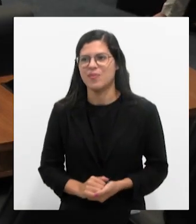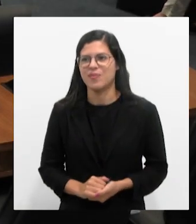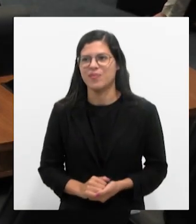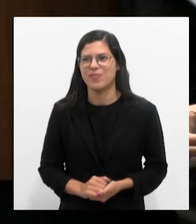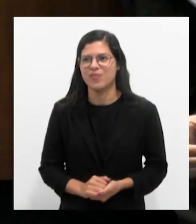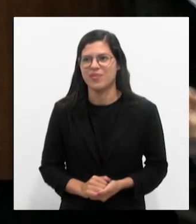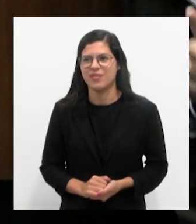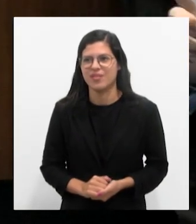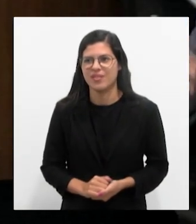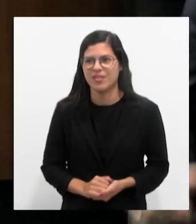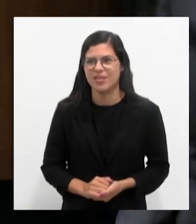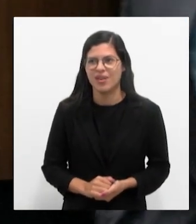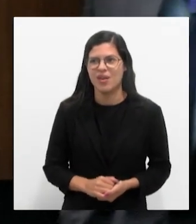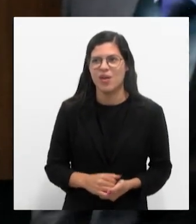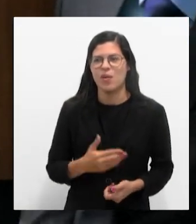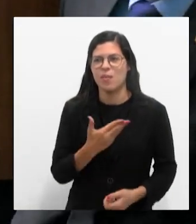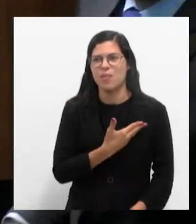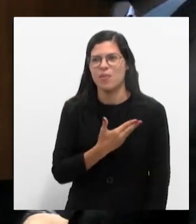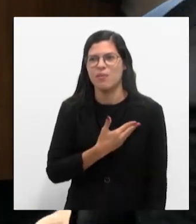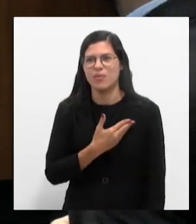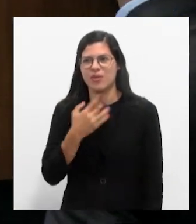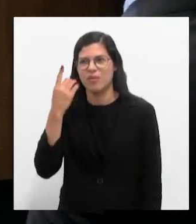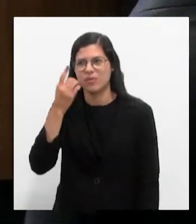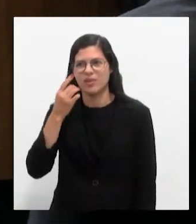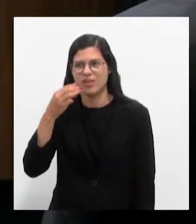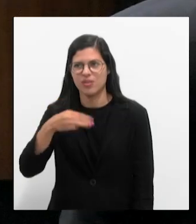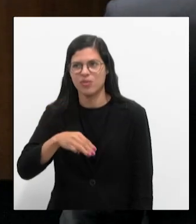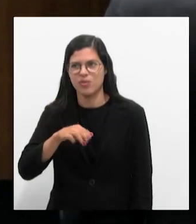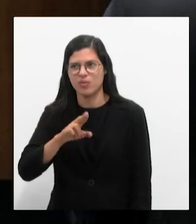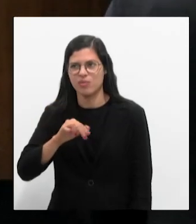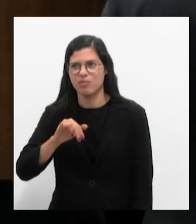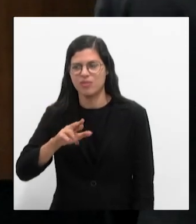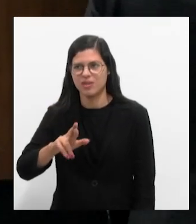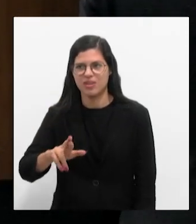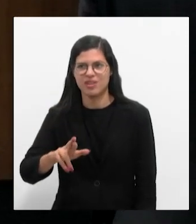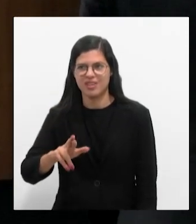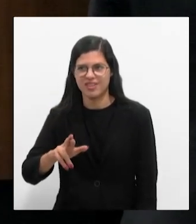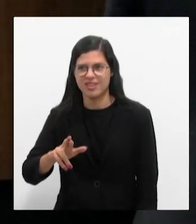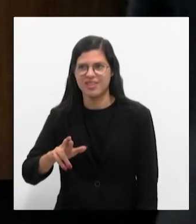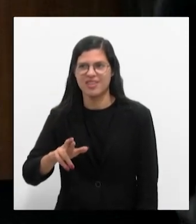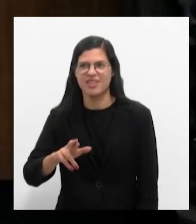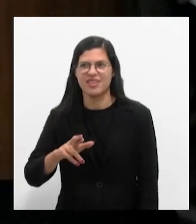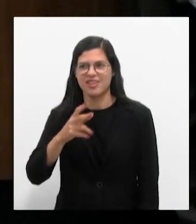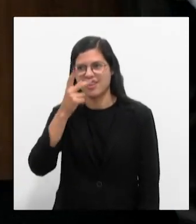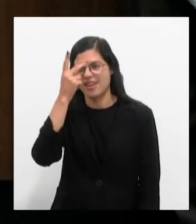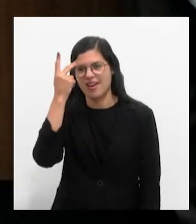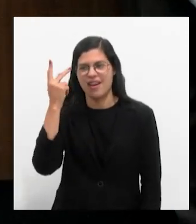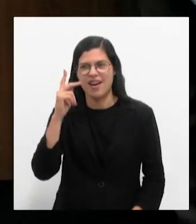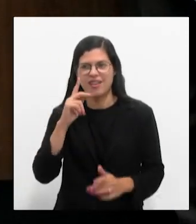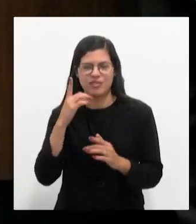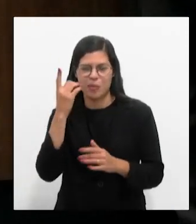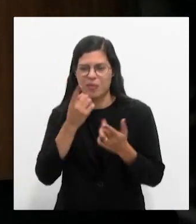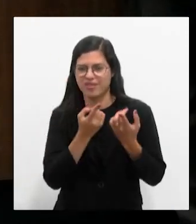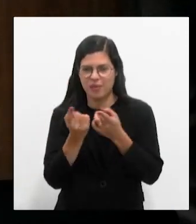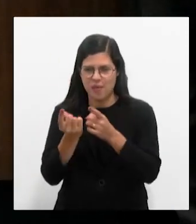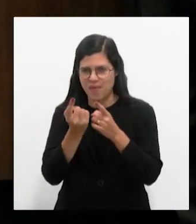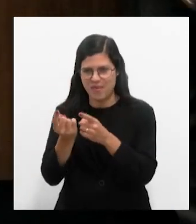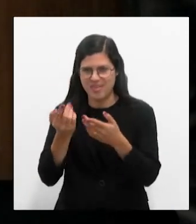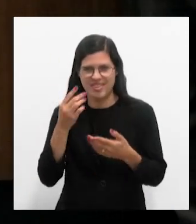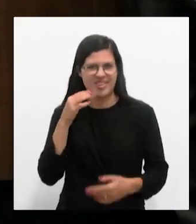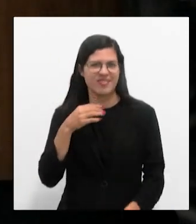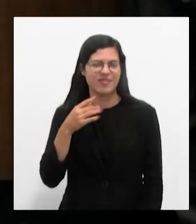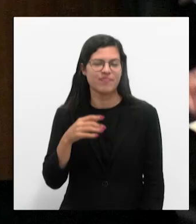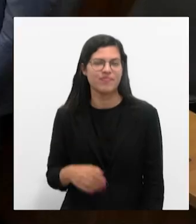meu irmão, deputado Munir. A casa está se insurgindo contra Vossa Excelência. Senhor presidente, brincadeiras à